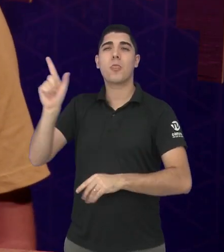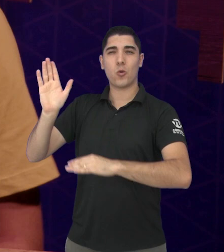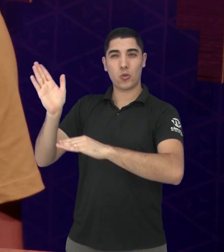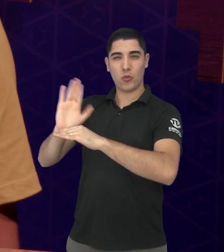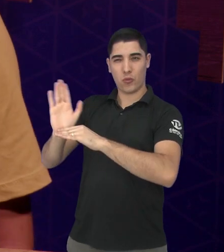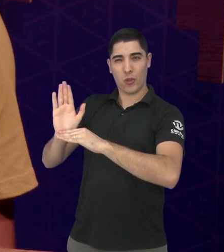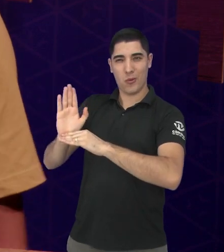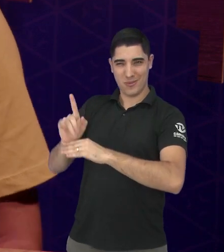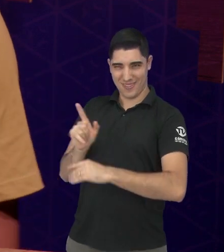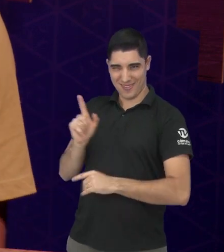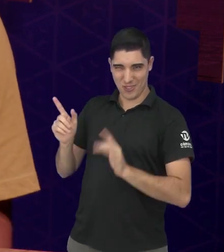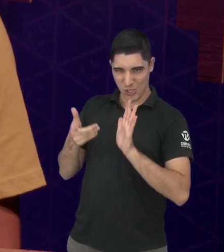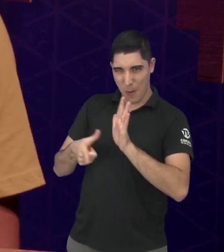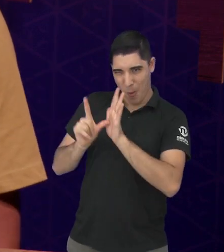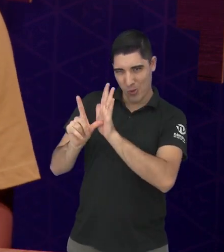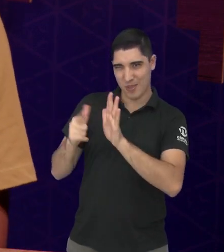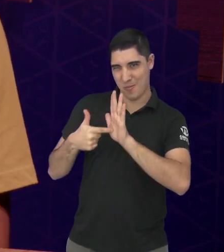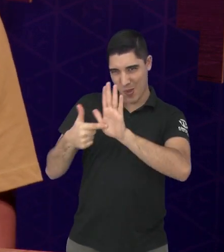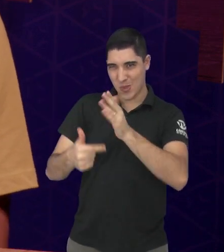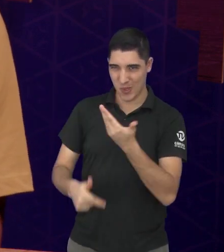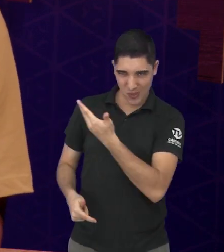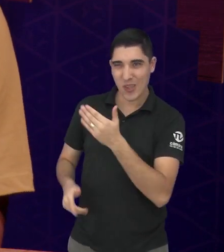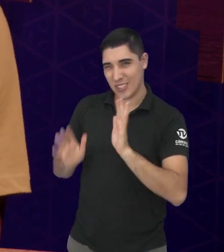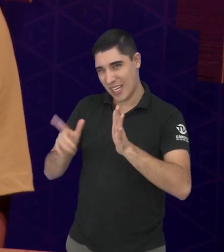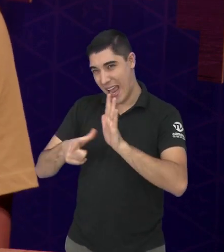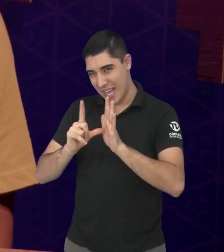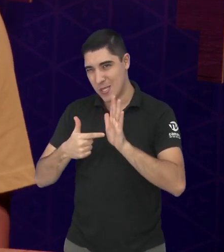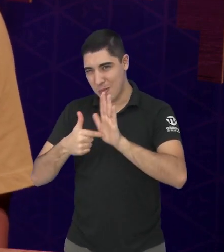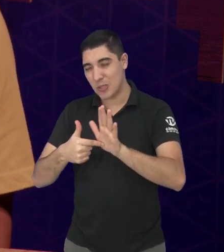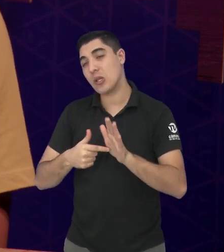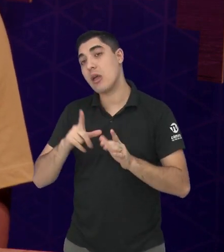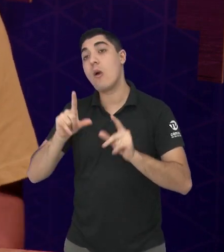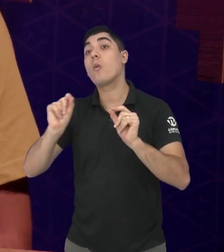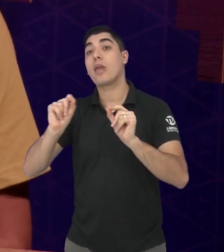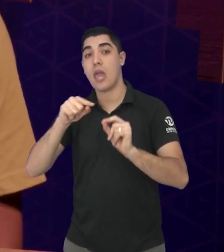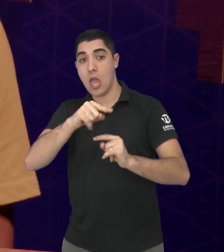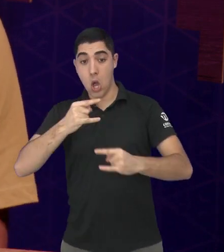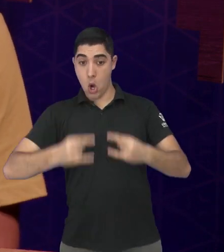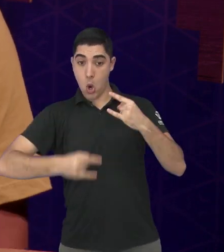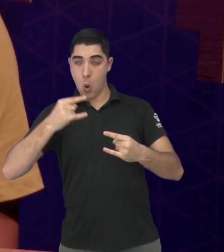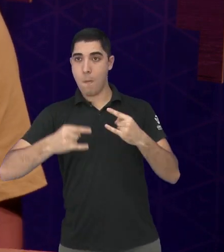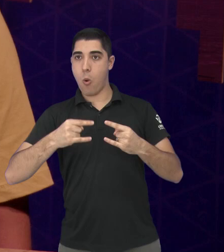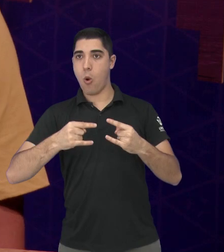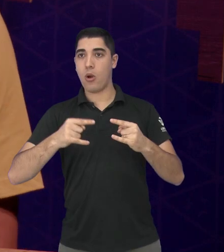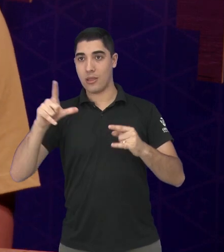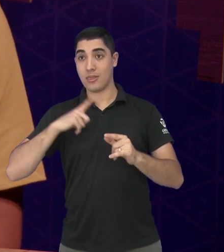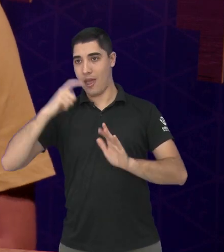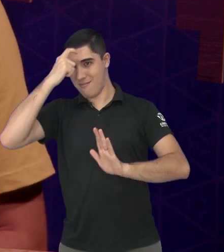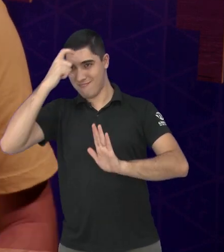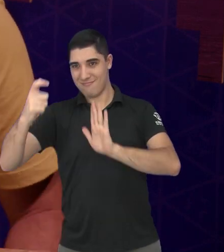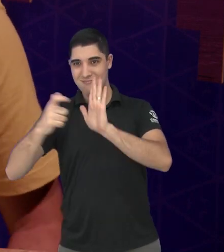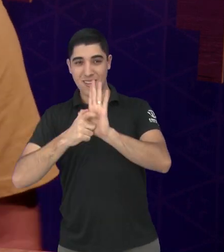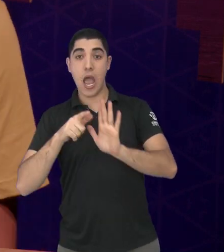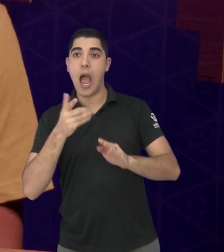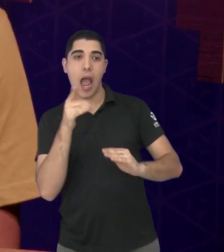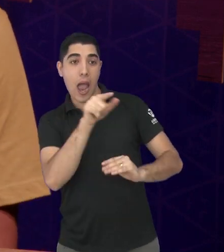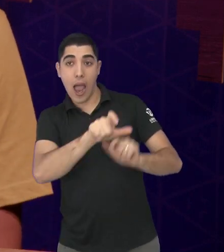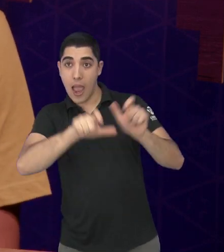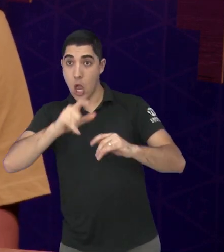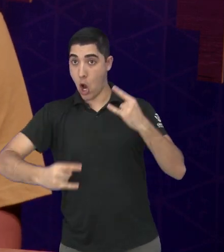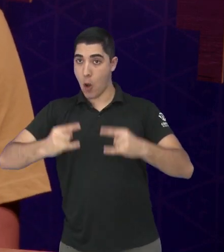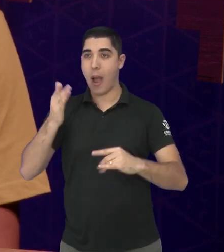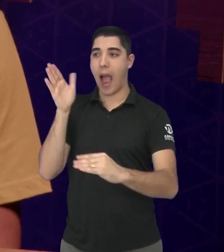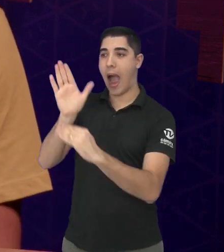Eles constroem as máquinas que têm a inteligência artificial para ajudar os seres humanos. E